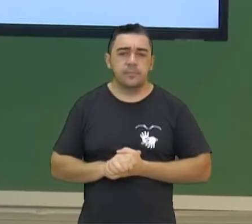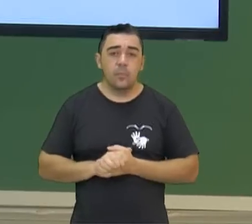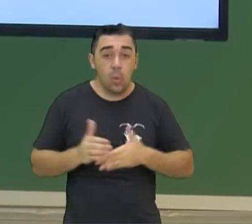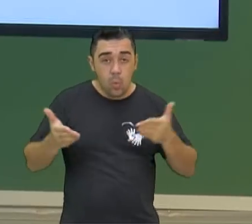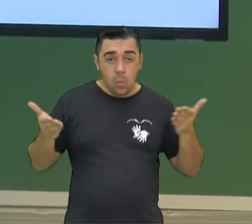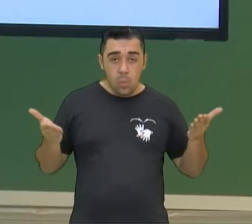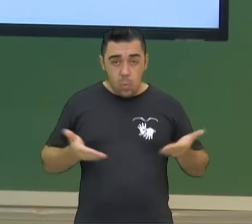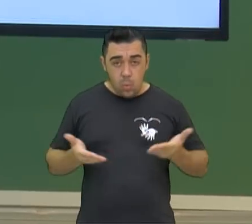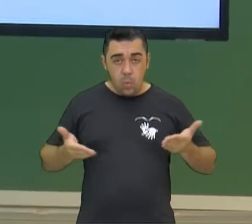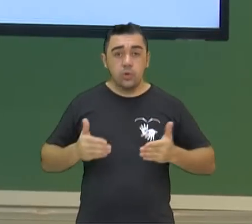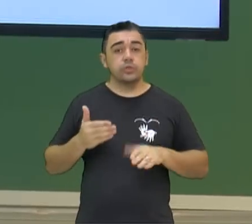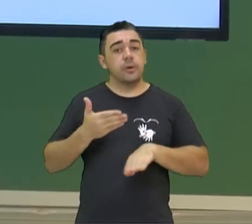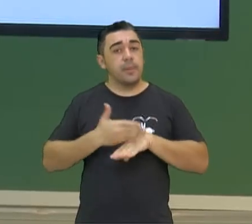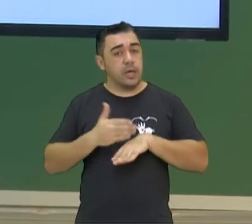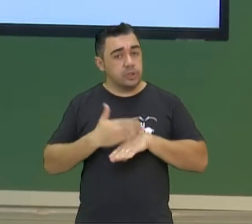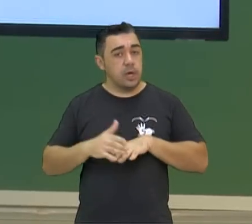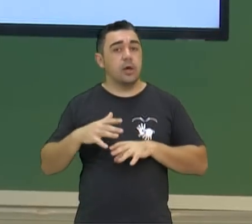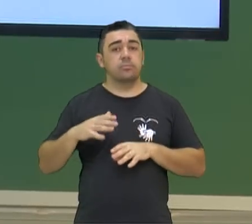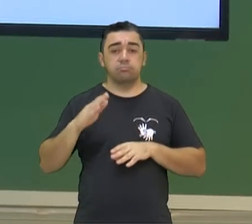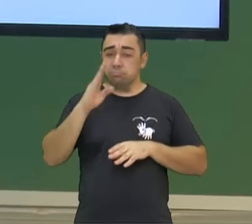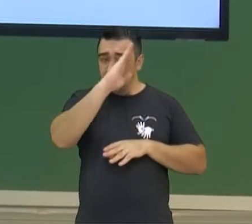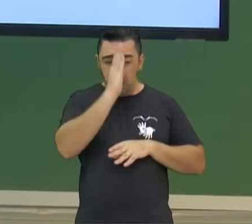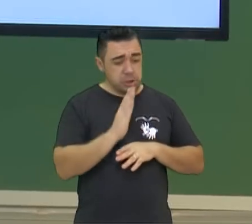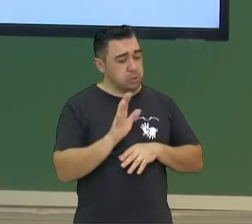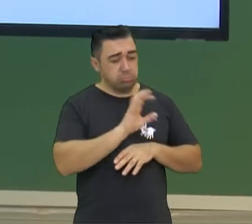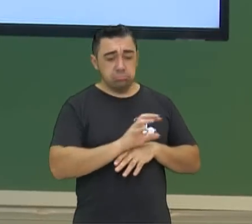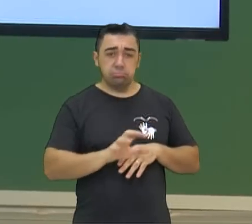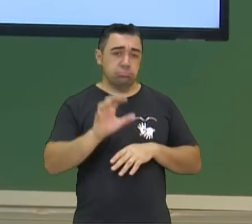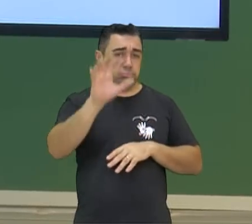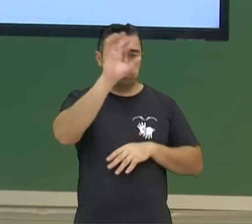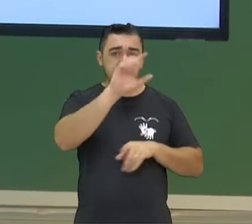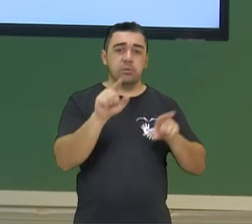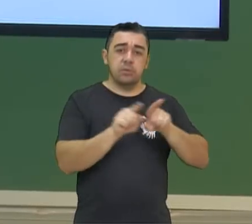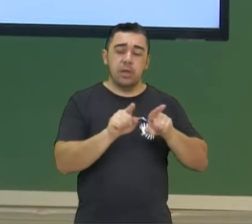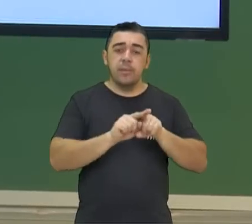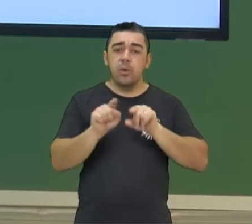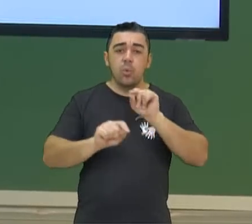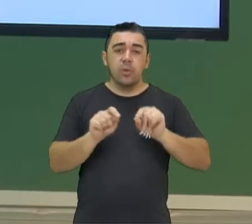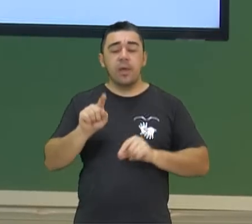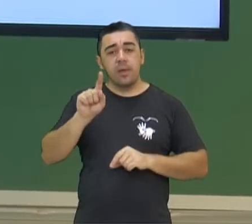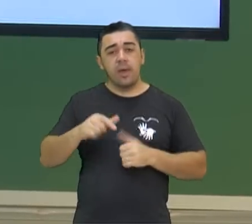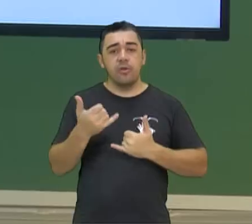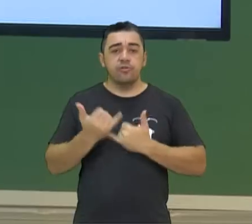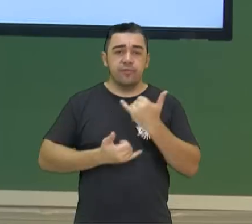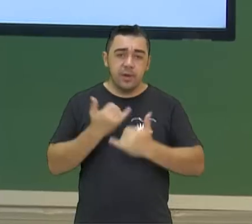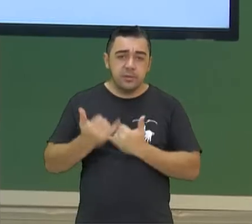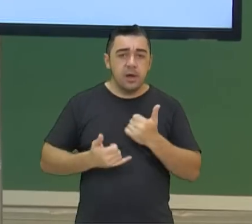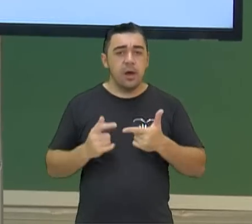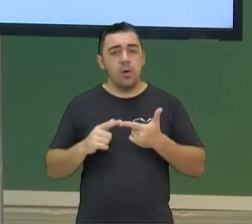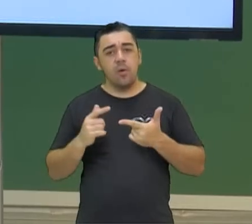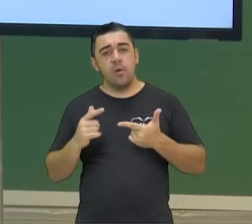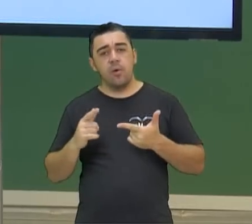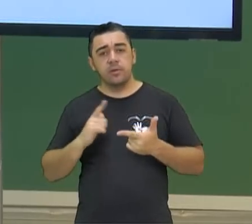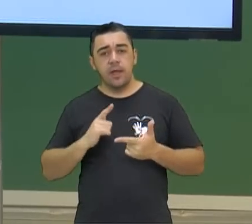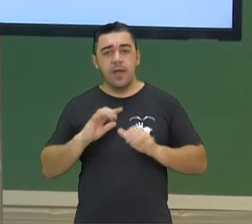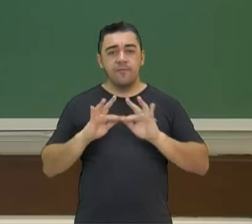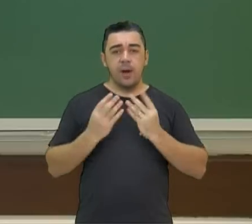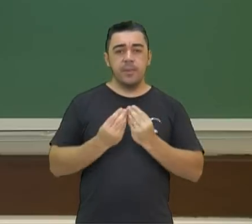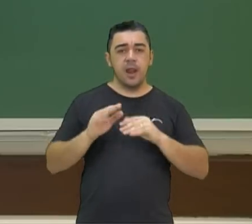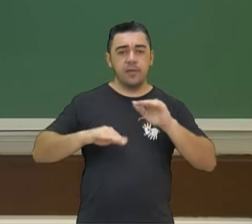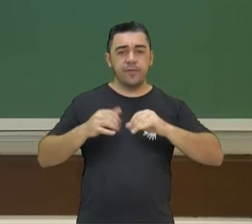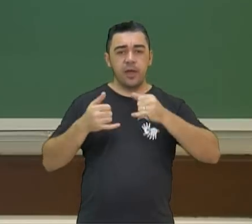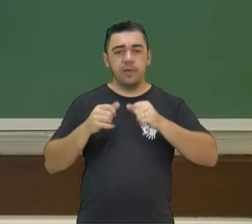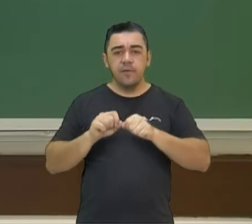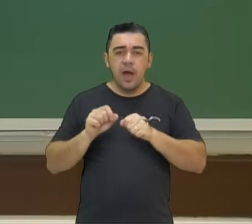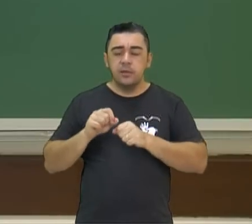Atualmente o esporte é praticado em todo o país, inclusive com o intuito de diversão, de lazer. Então as famílias se reúnem,